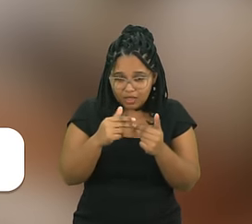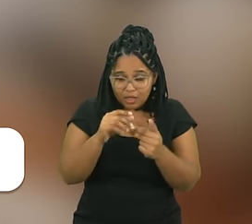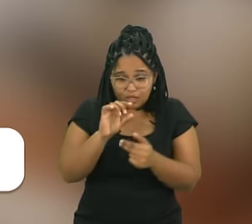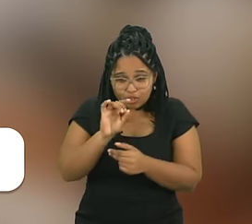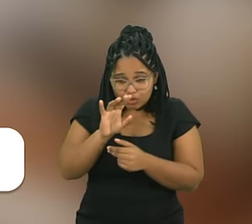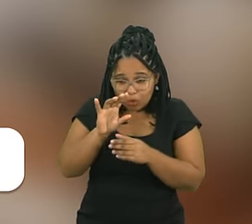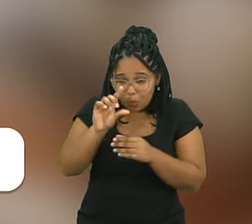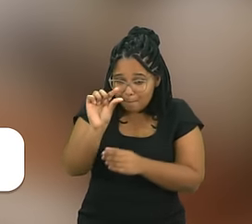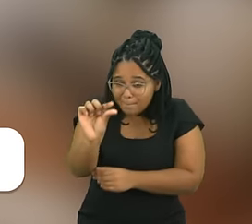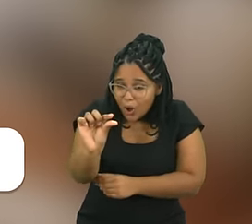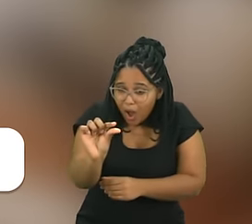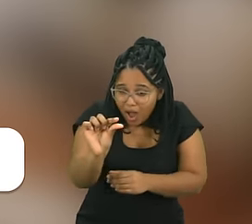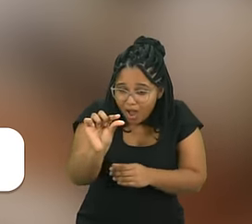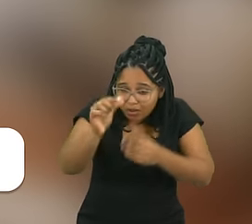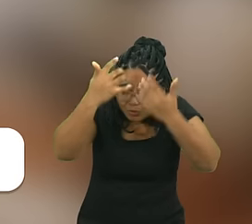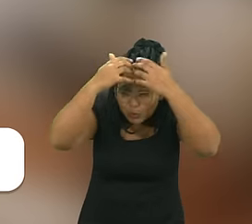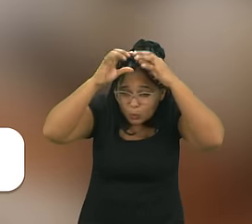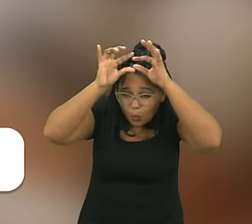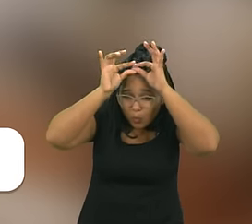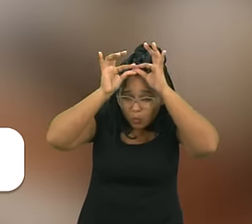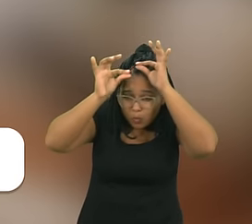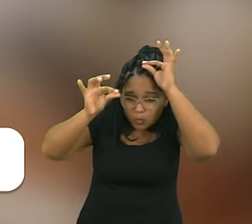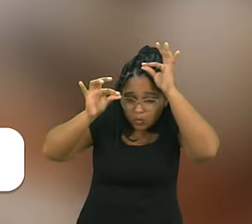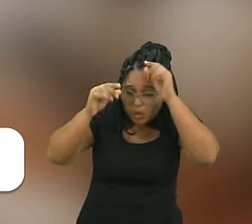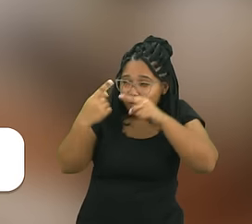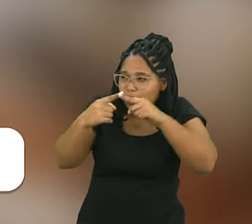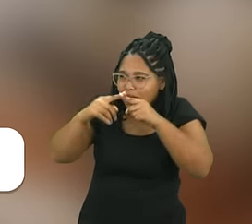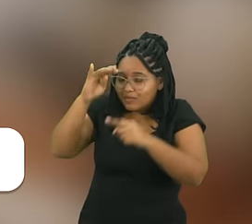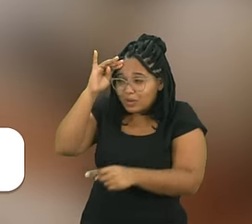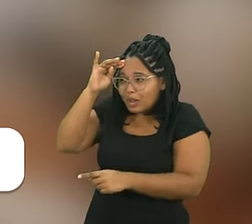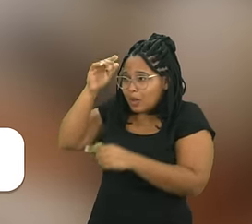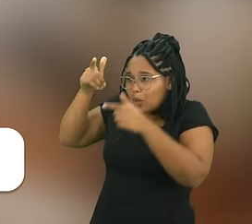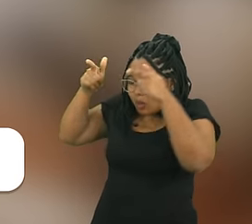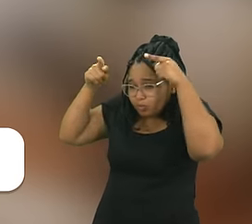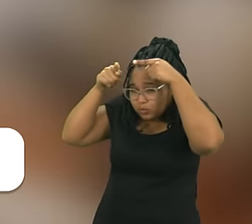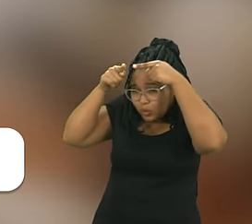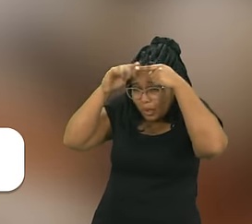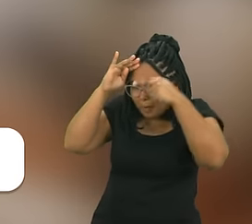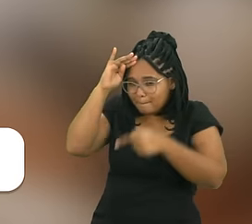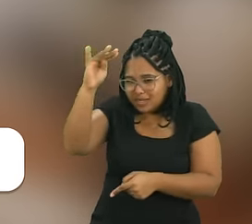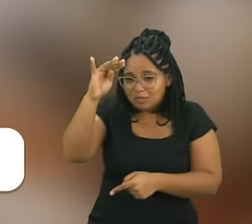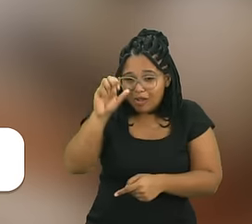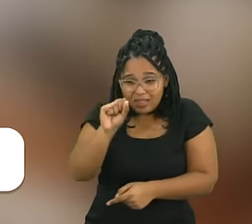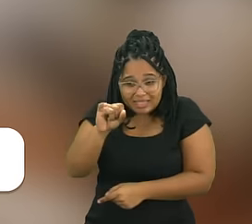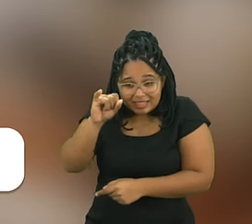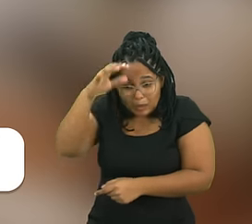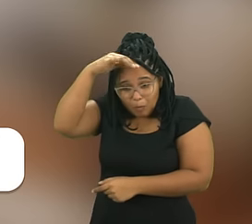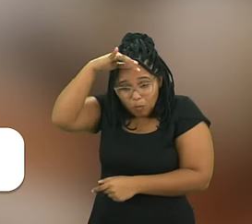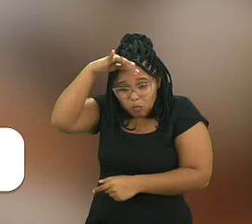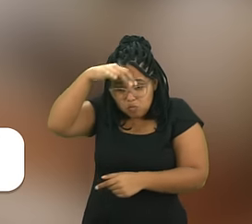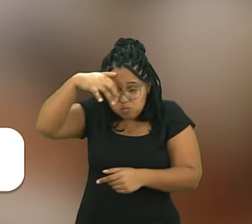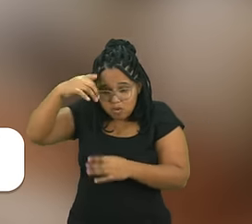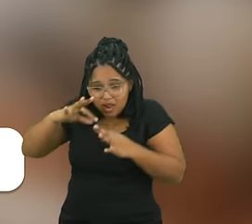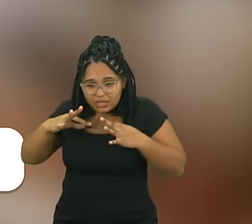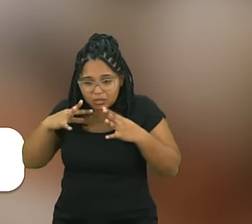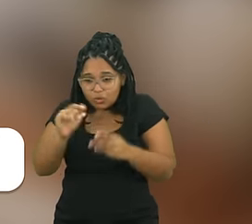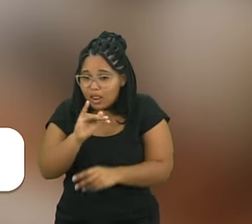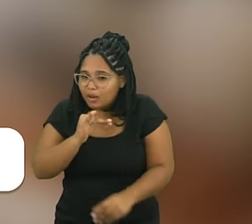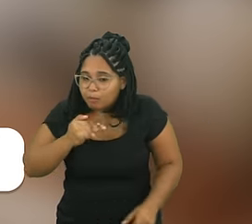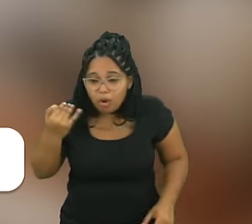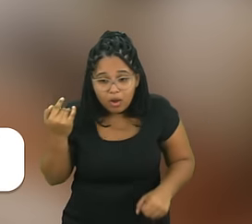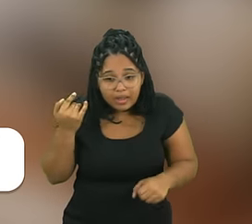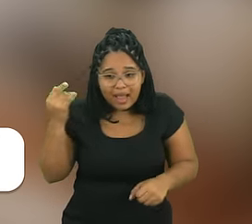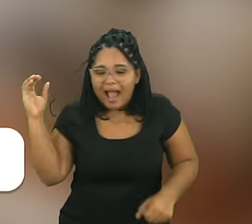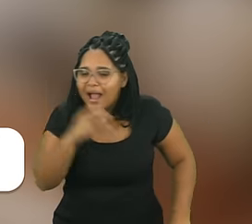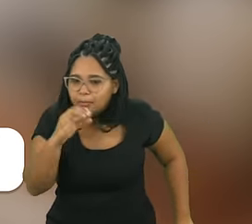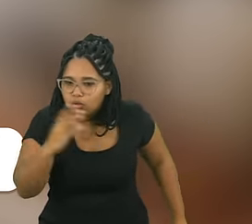tumor, porque estava no tronco cerebral. E se ele fosse remover todo o tumor do tronco cerebral, ele poderia ir a óbito. O